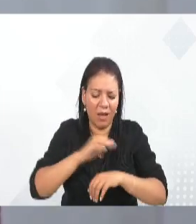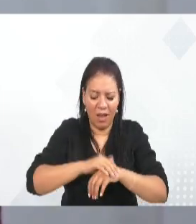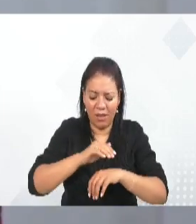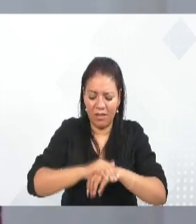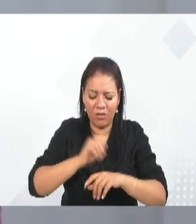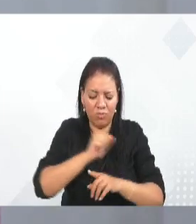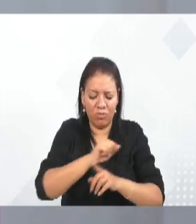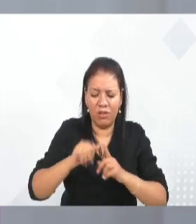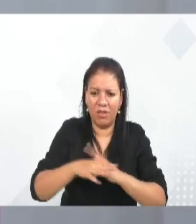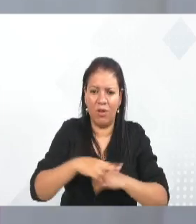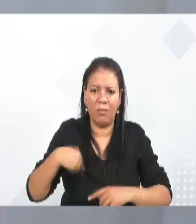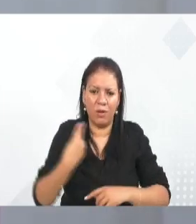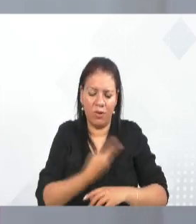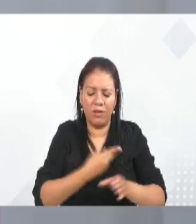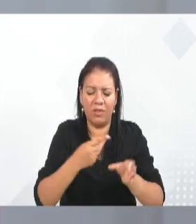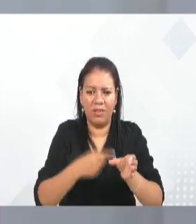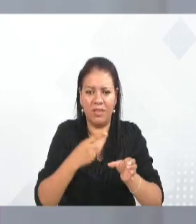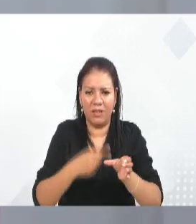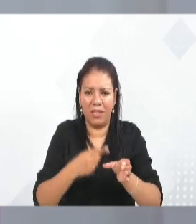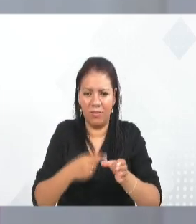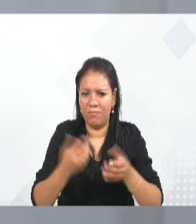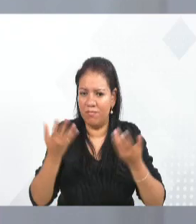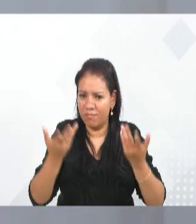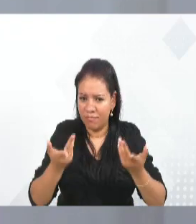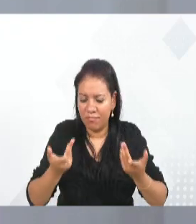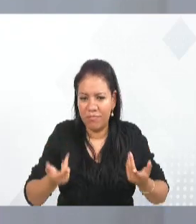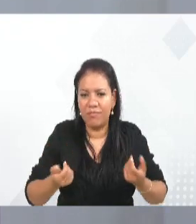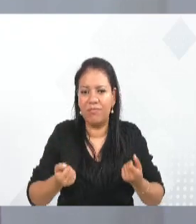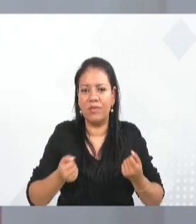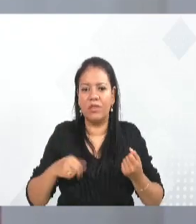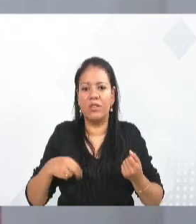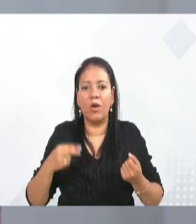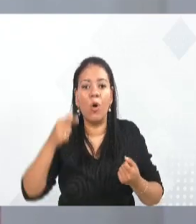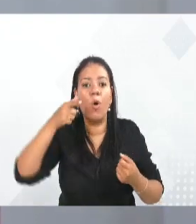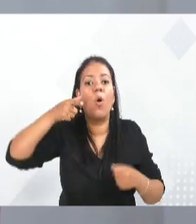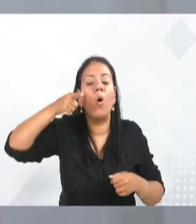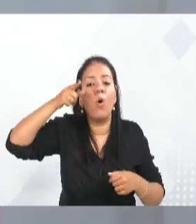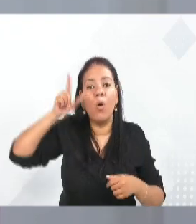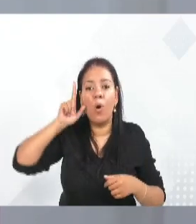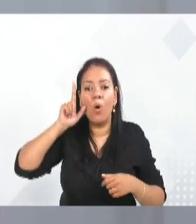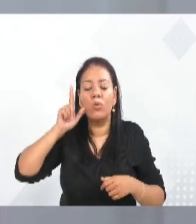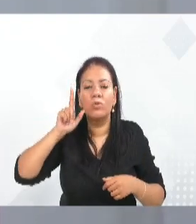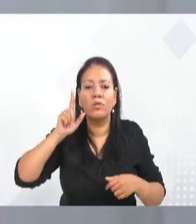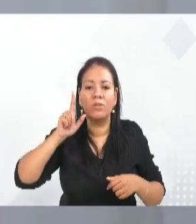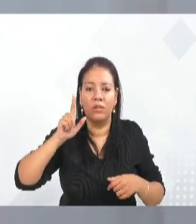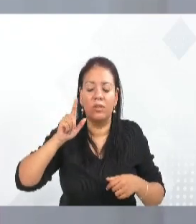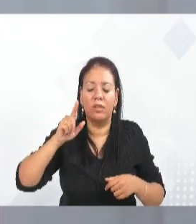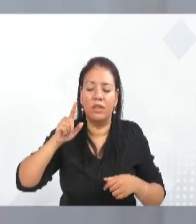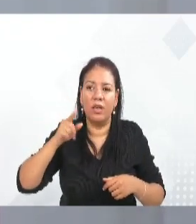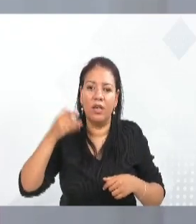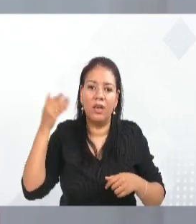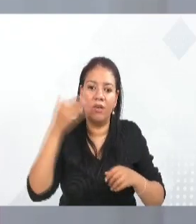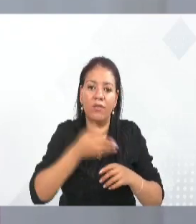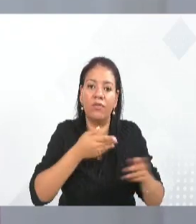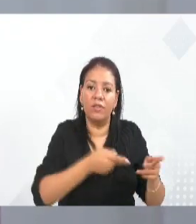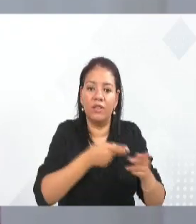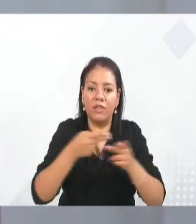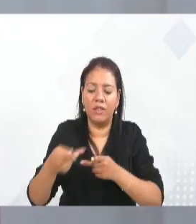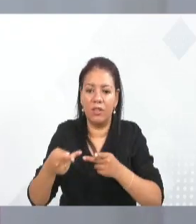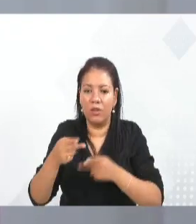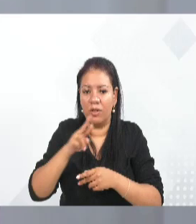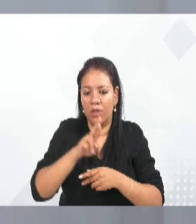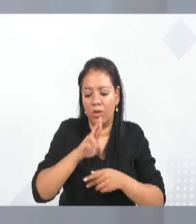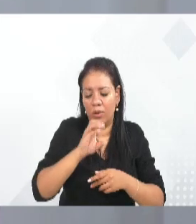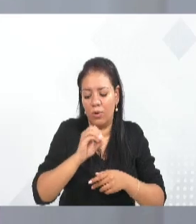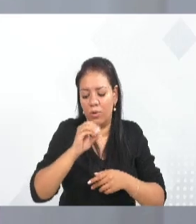social para nossa cidade também estive no dia de ontem senhores vereadores visitando a robô Might